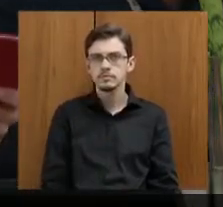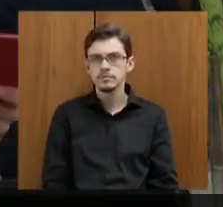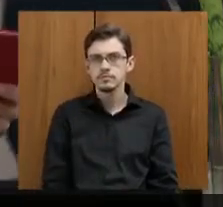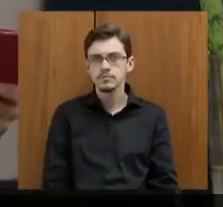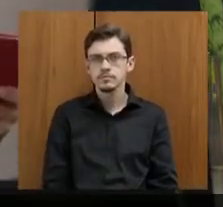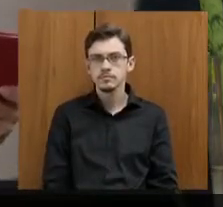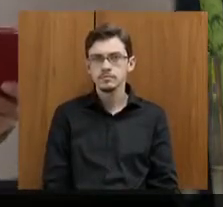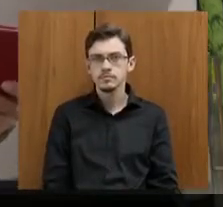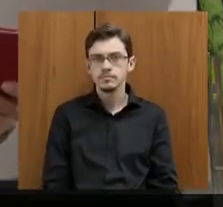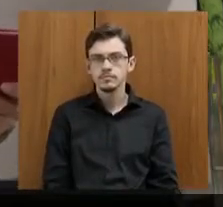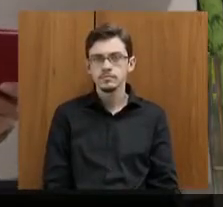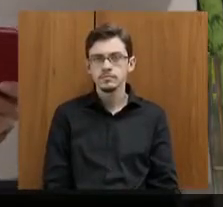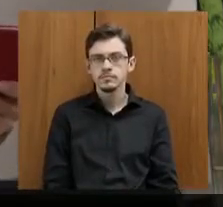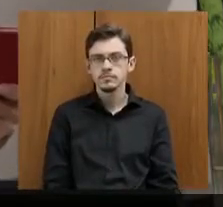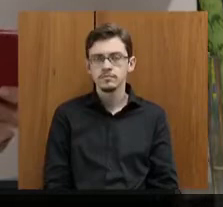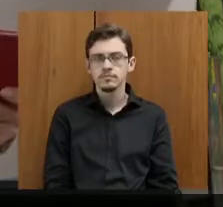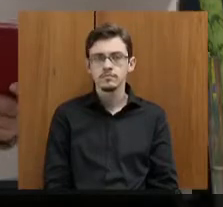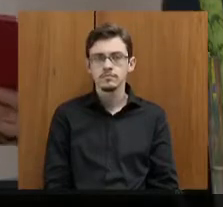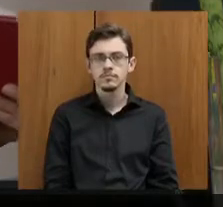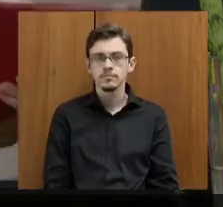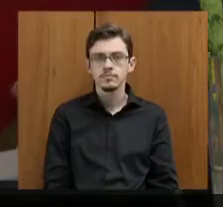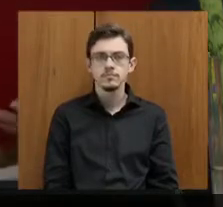Ah tá